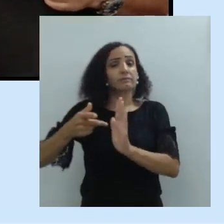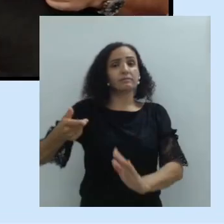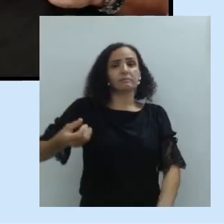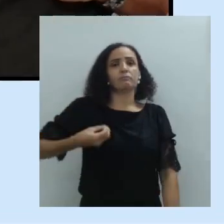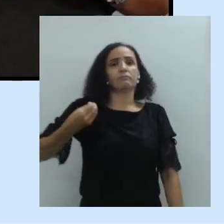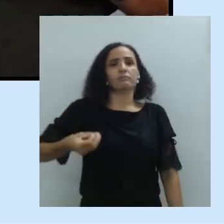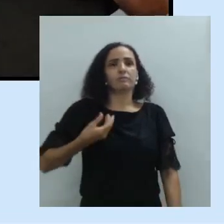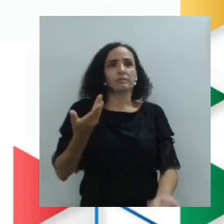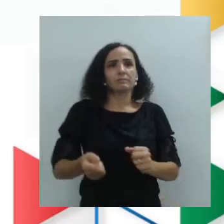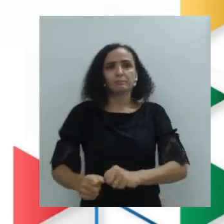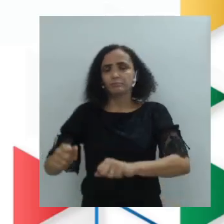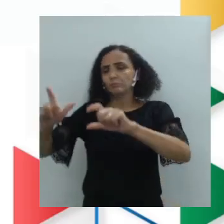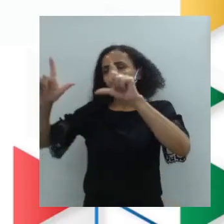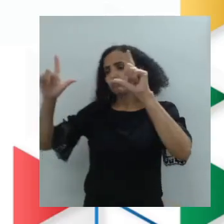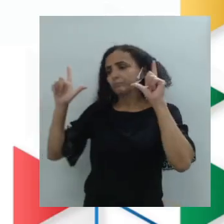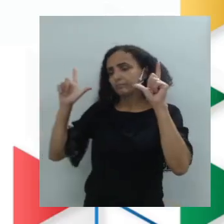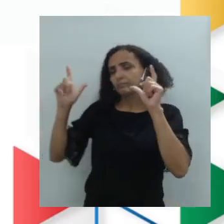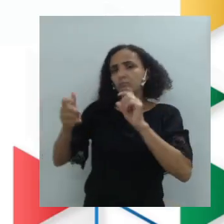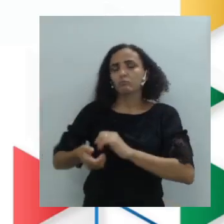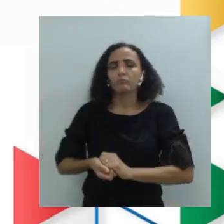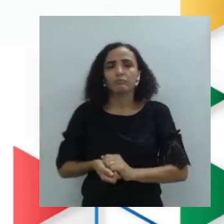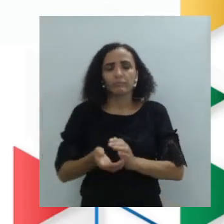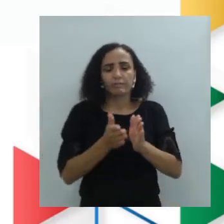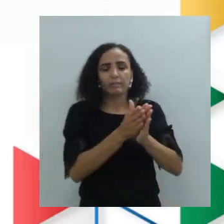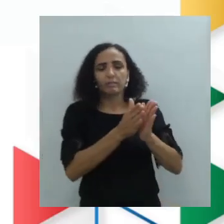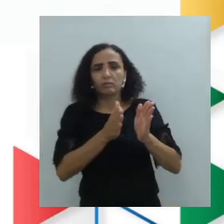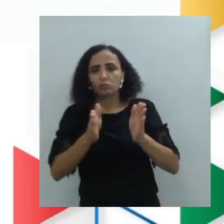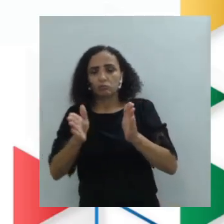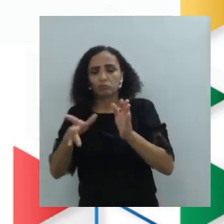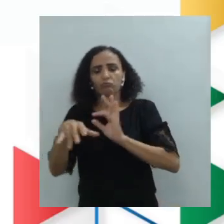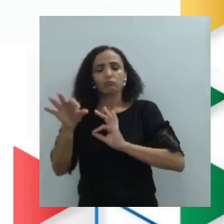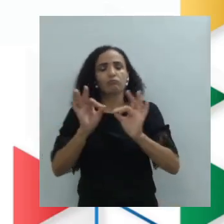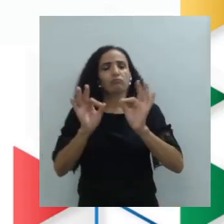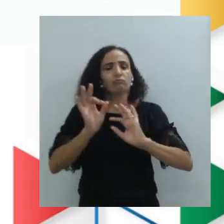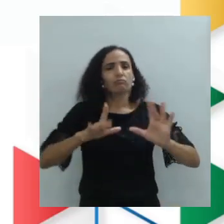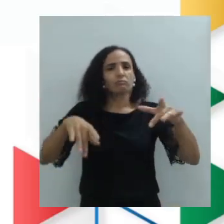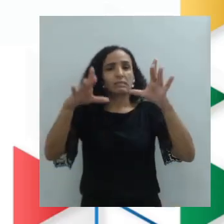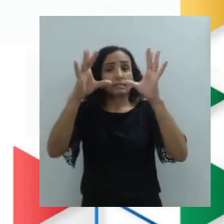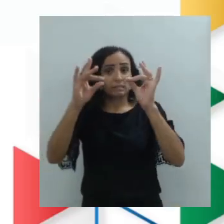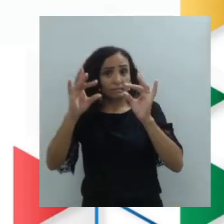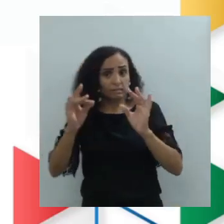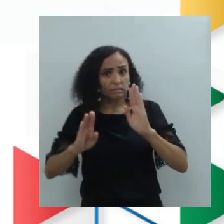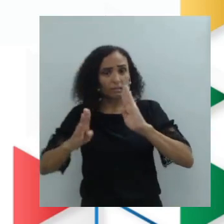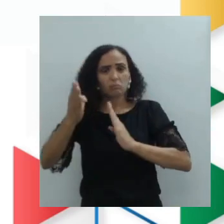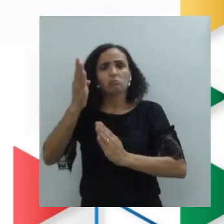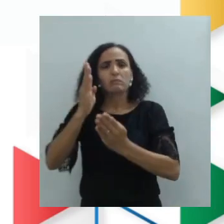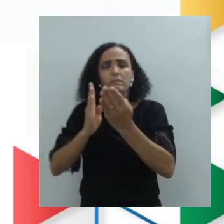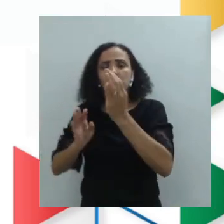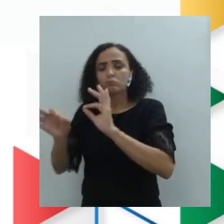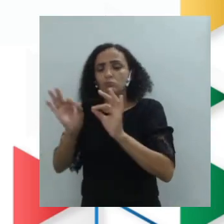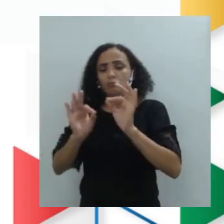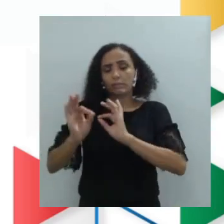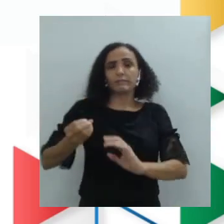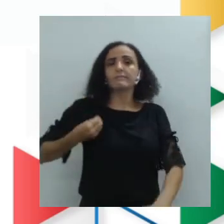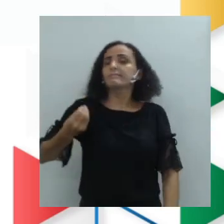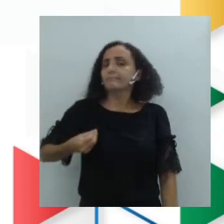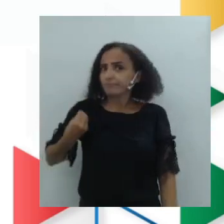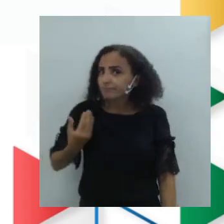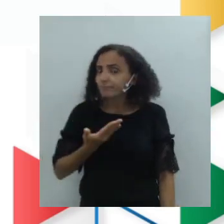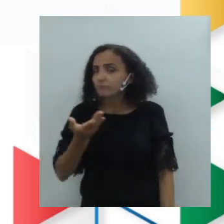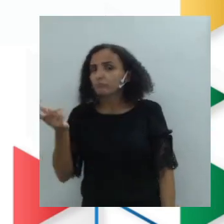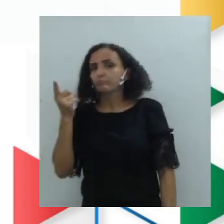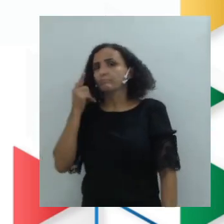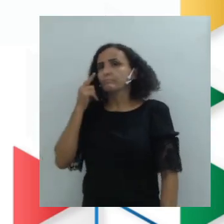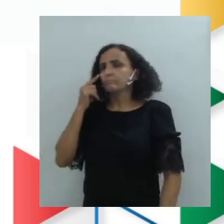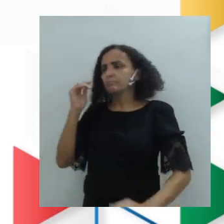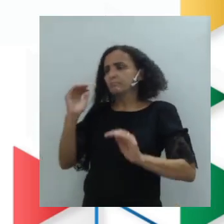tela. O nível inicial de organização, o espectro biológico, níveis de organização da vida, não é? O